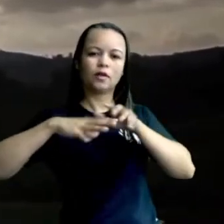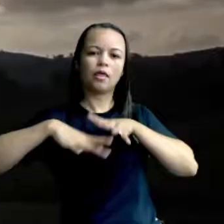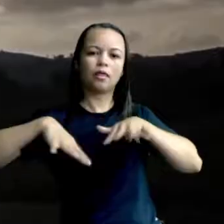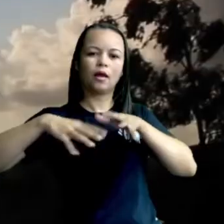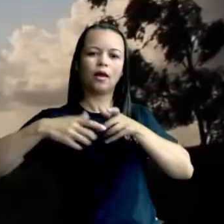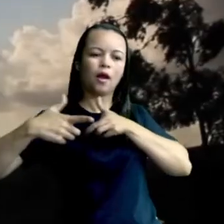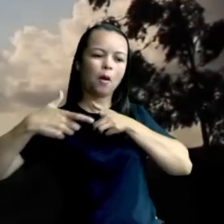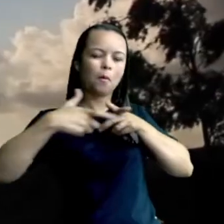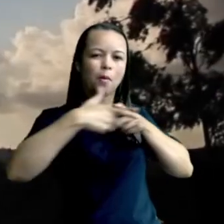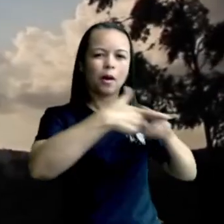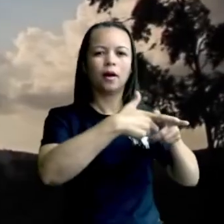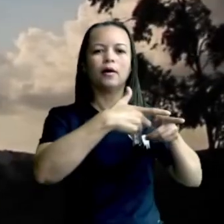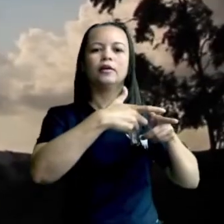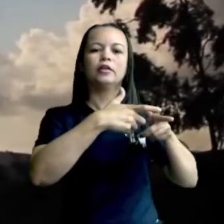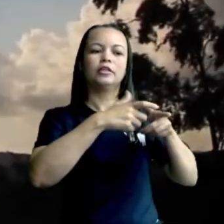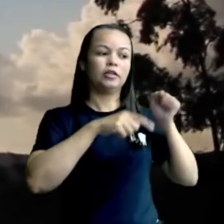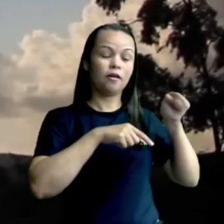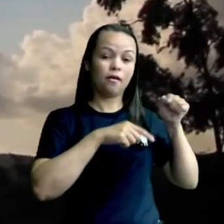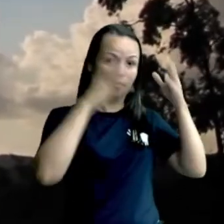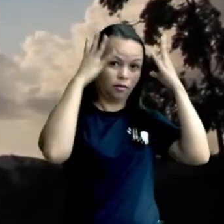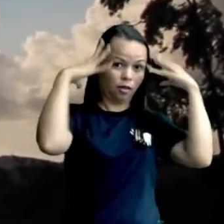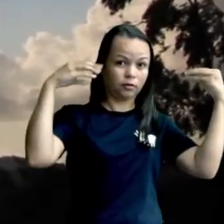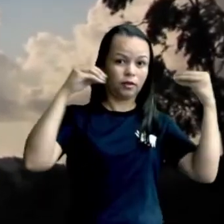E fugiram, em disparada.